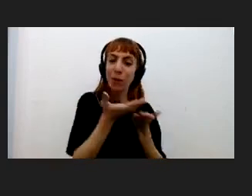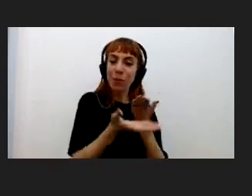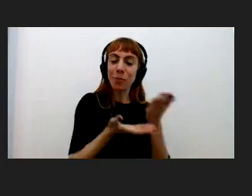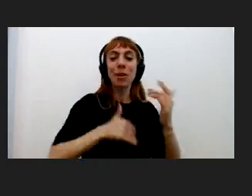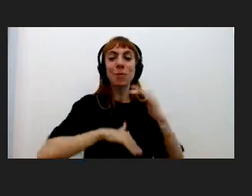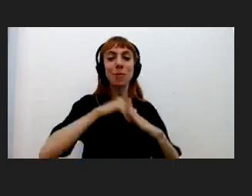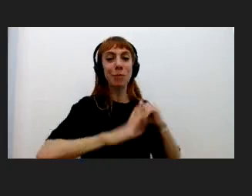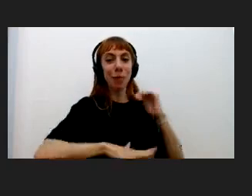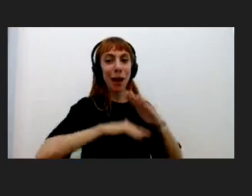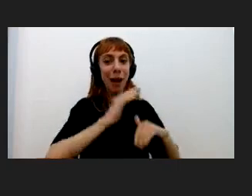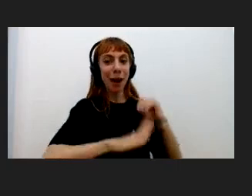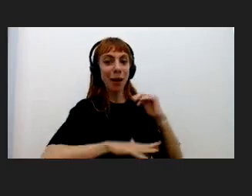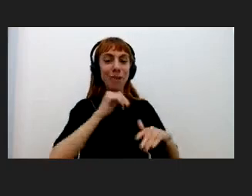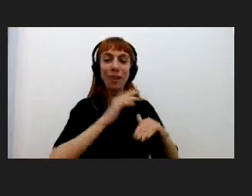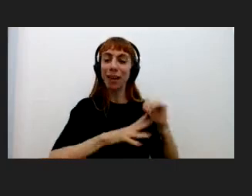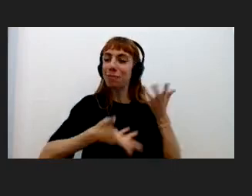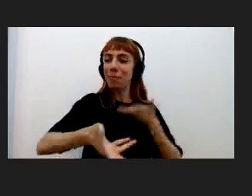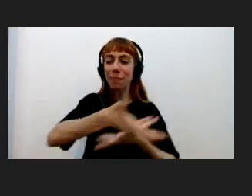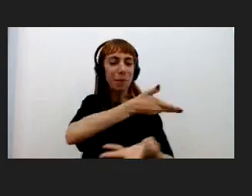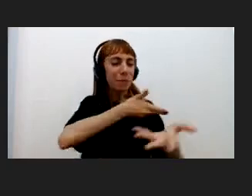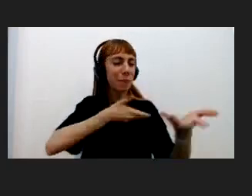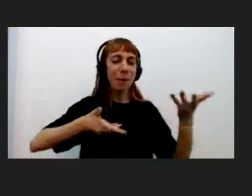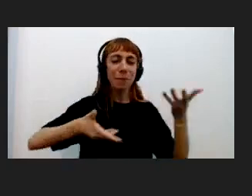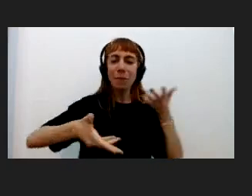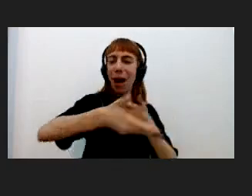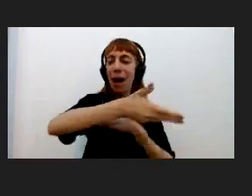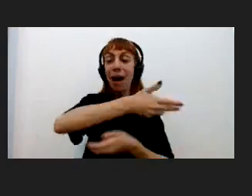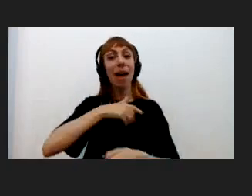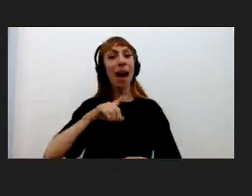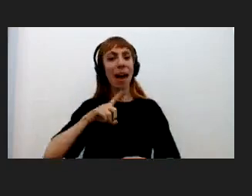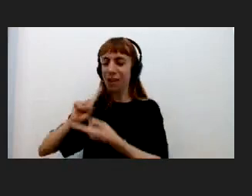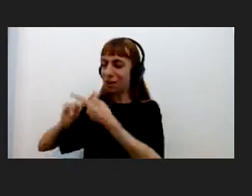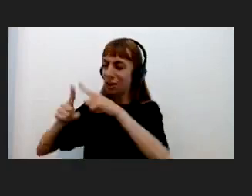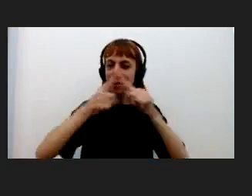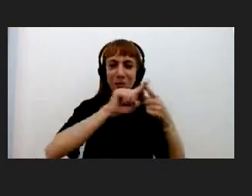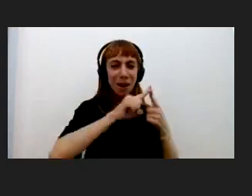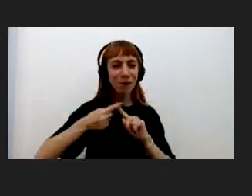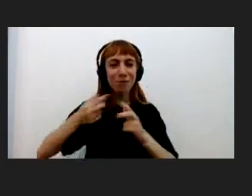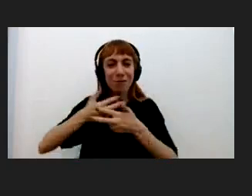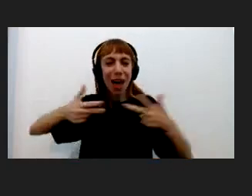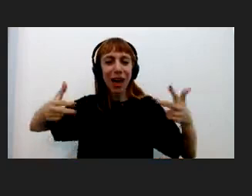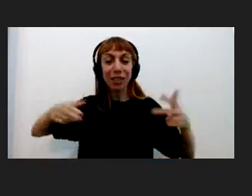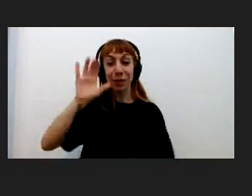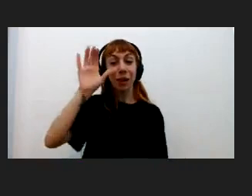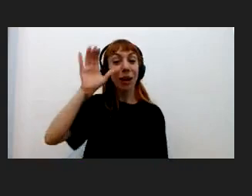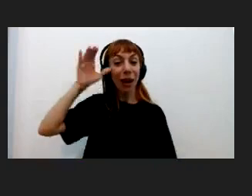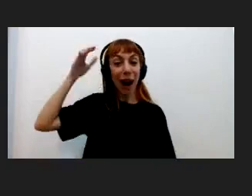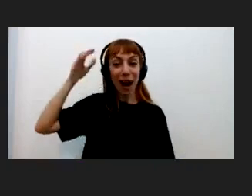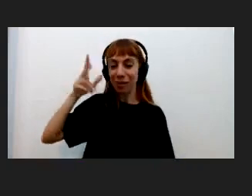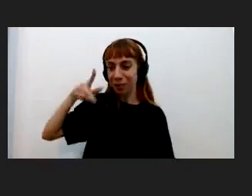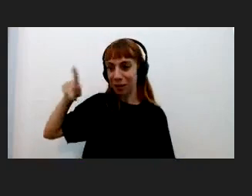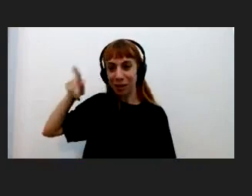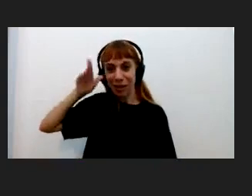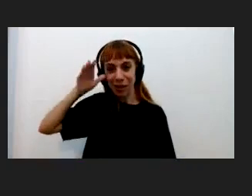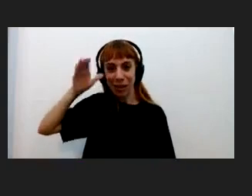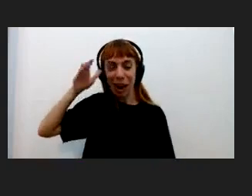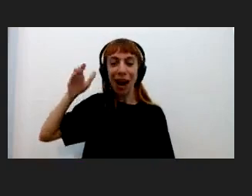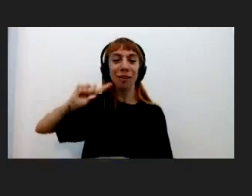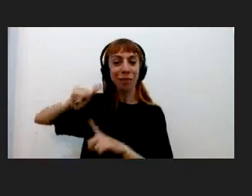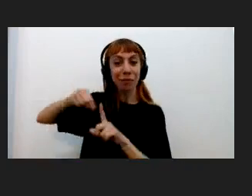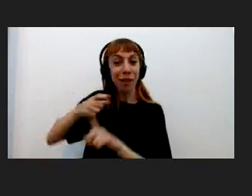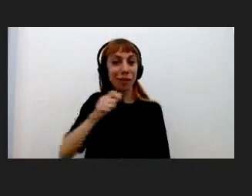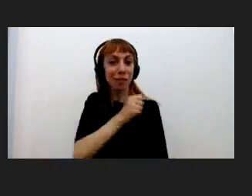o professor Carlos, os alunos do projeto, de pensar como dar conta de uma demanda que é muito opressora, né?